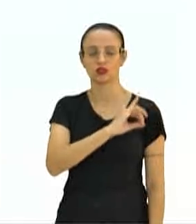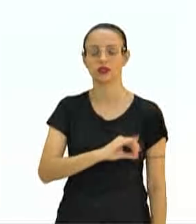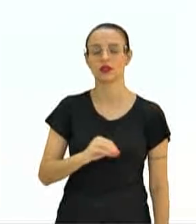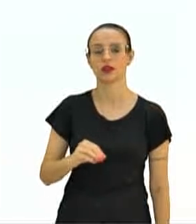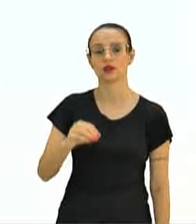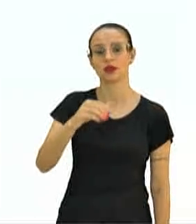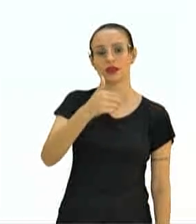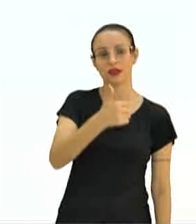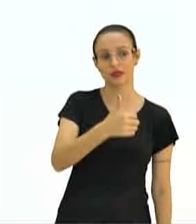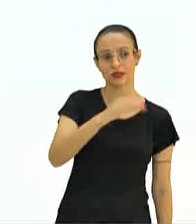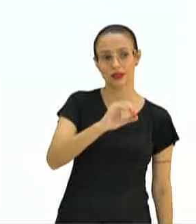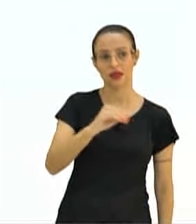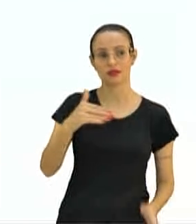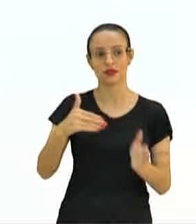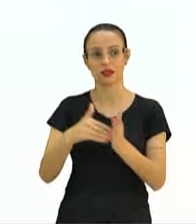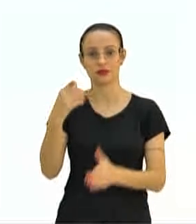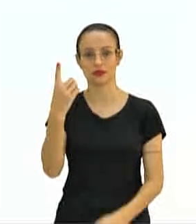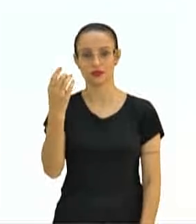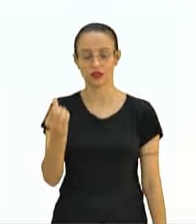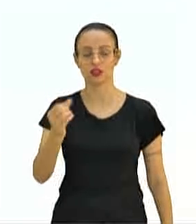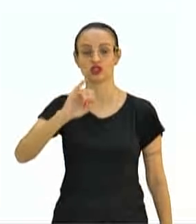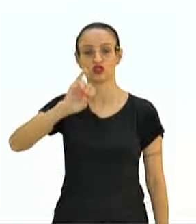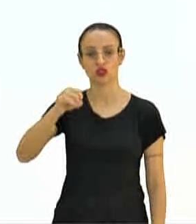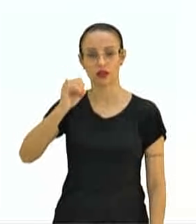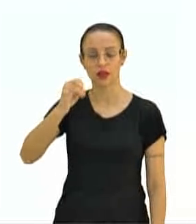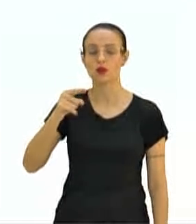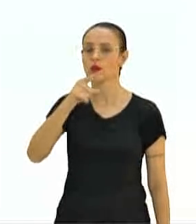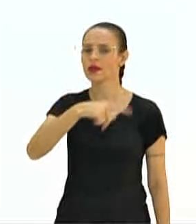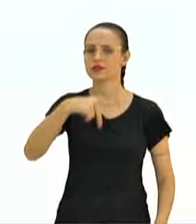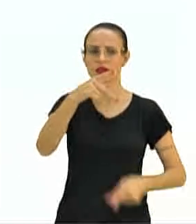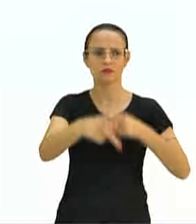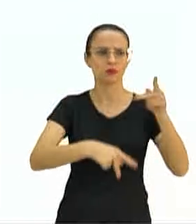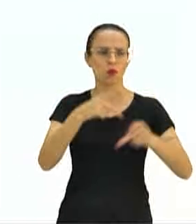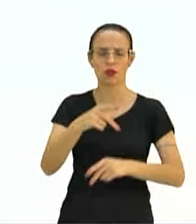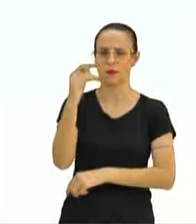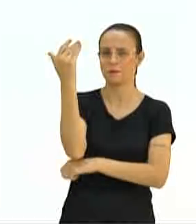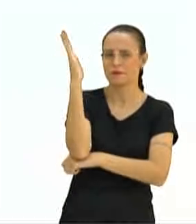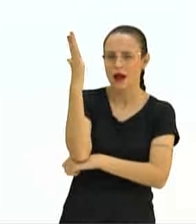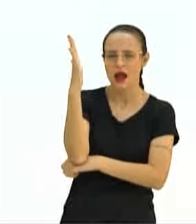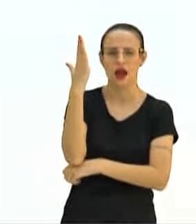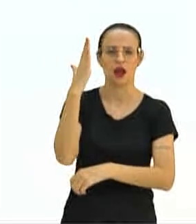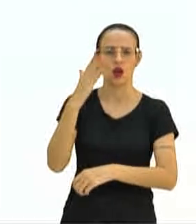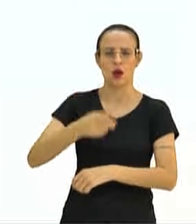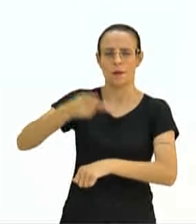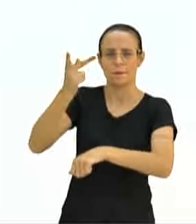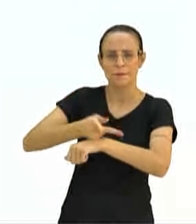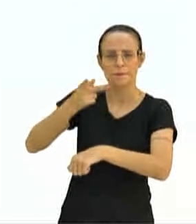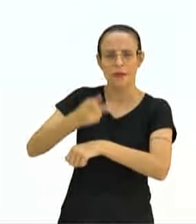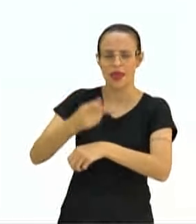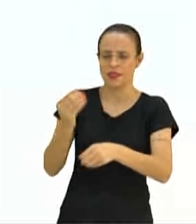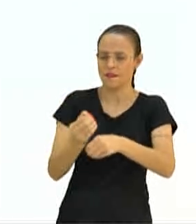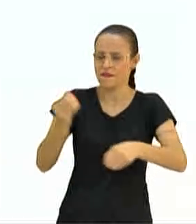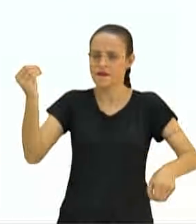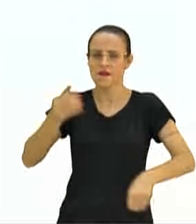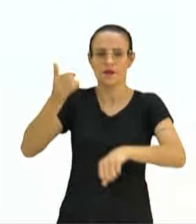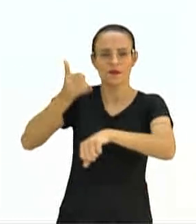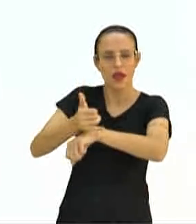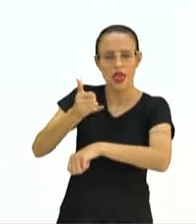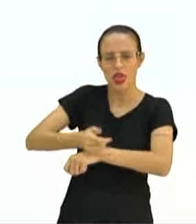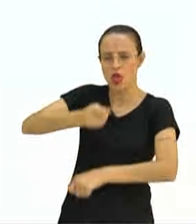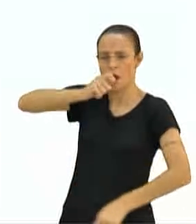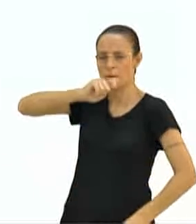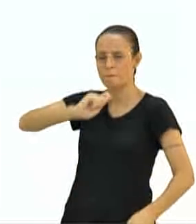10 e 16 de janeiro. Então, essa população armada com paus, pedaços de pedra, ferro, né, como a gente vê